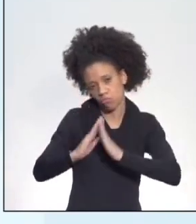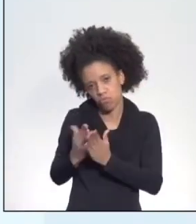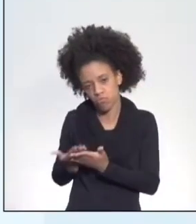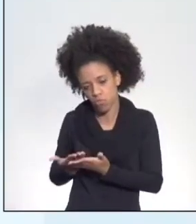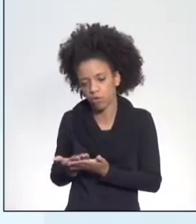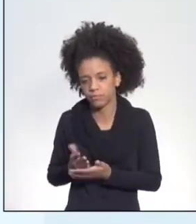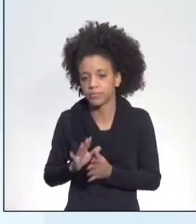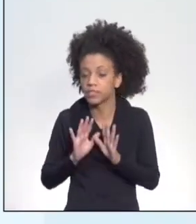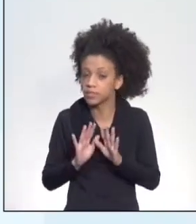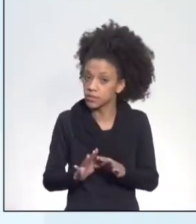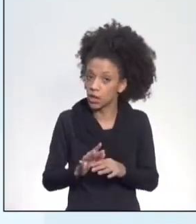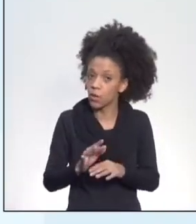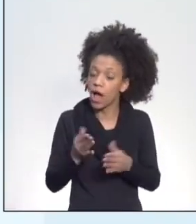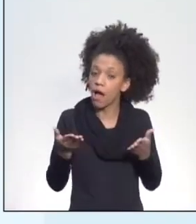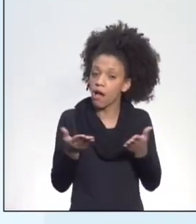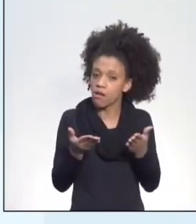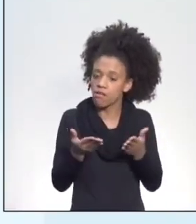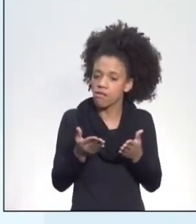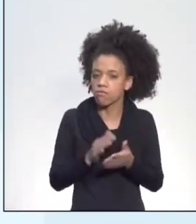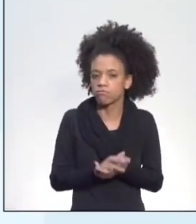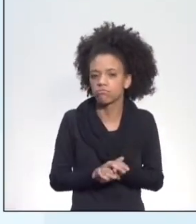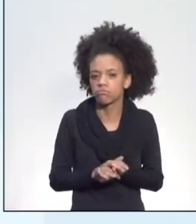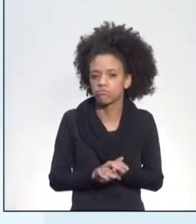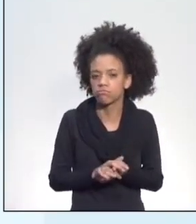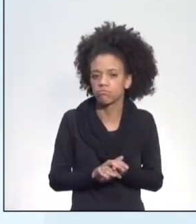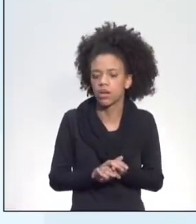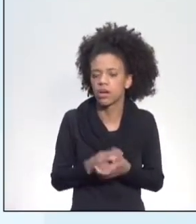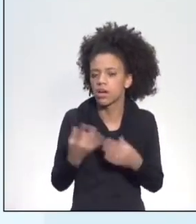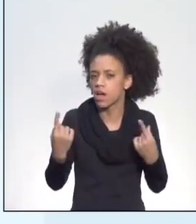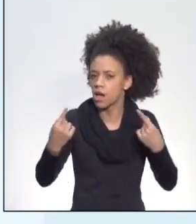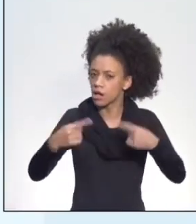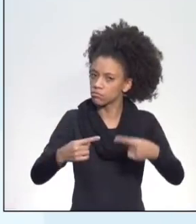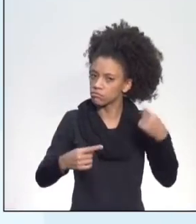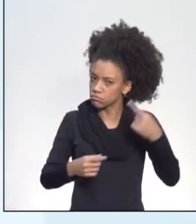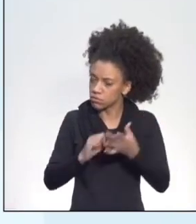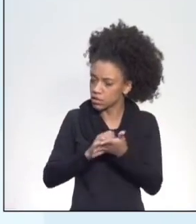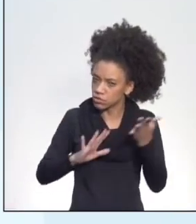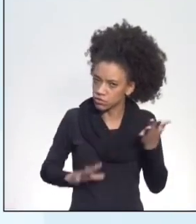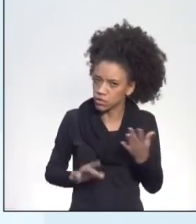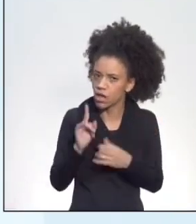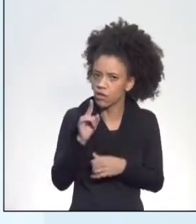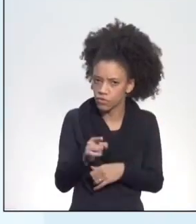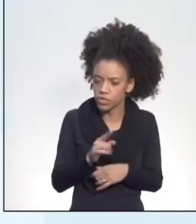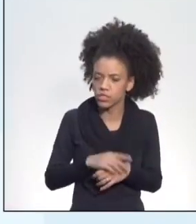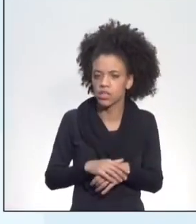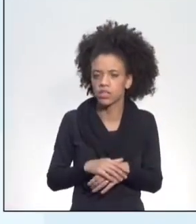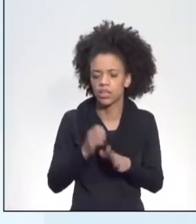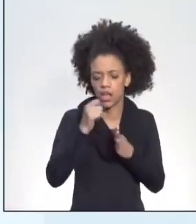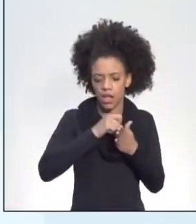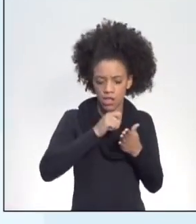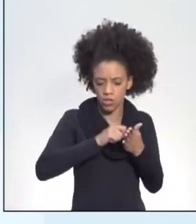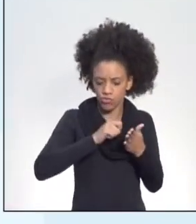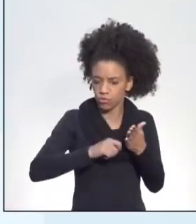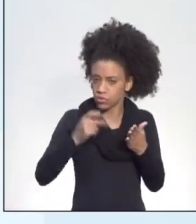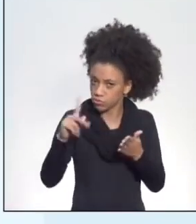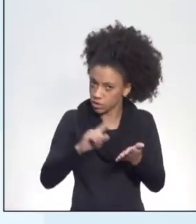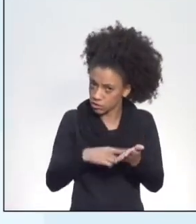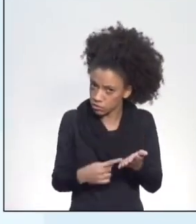etc. Então, nesse primeiro momento, esse primeiro desafio, essa atividade, vocês deverão registrar no caderno de